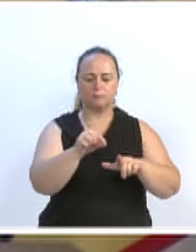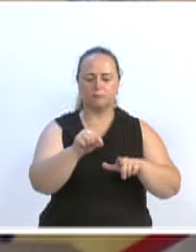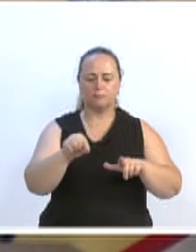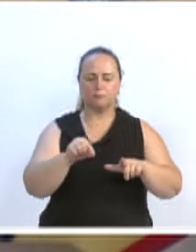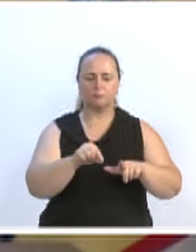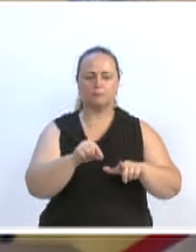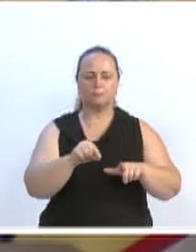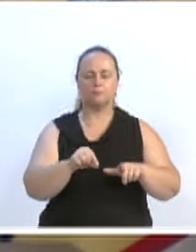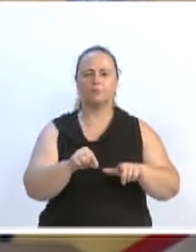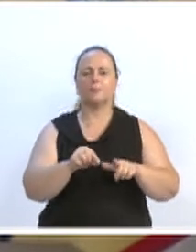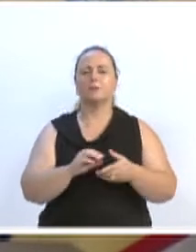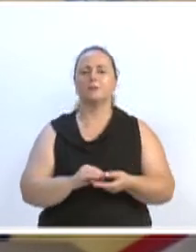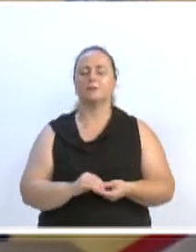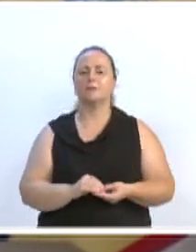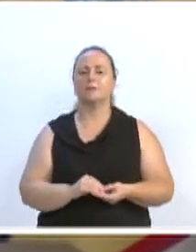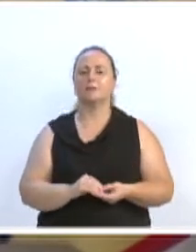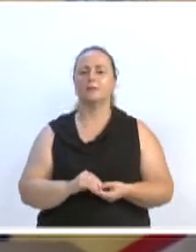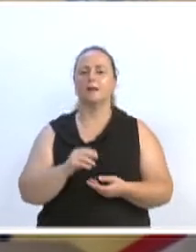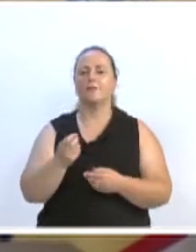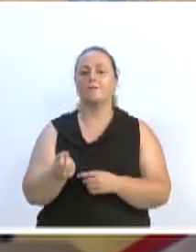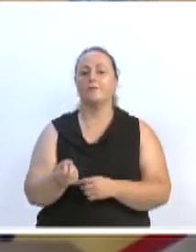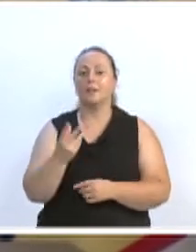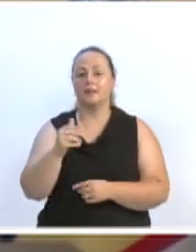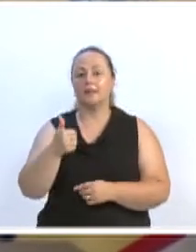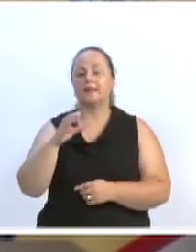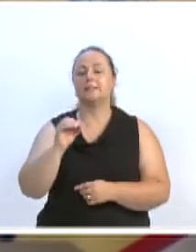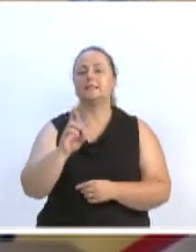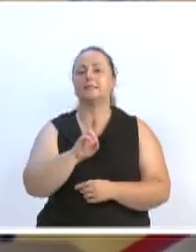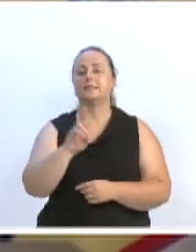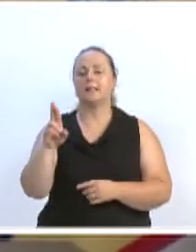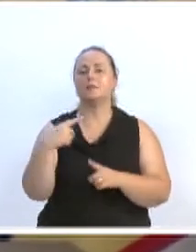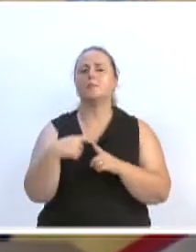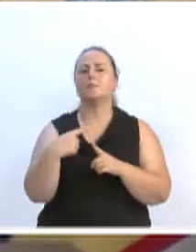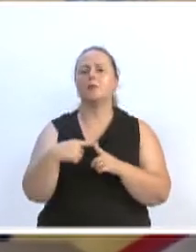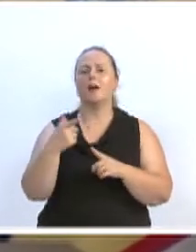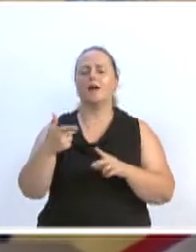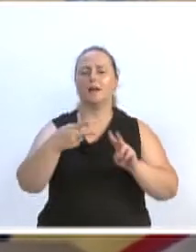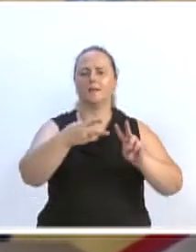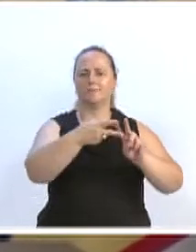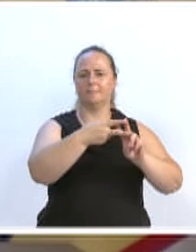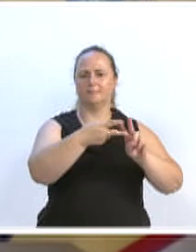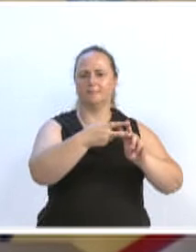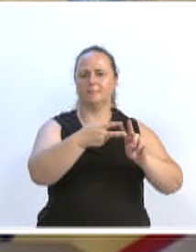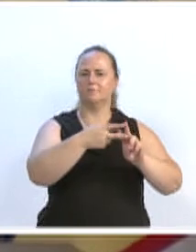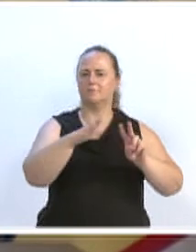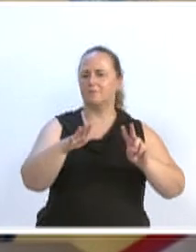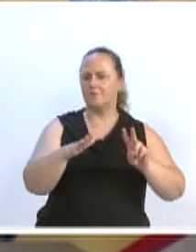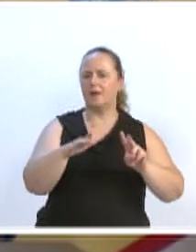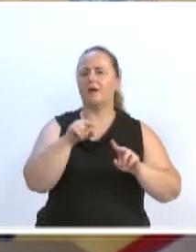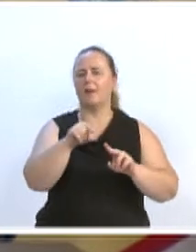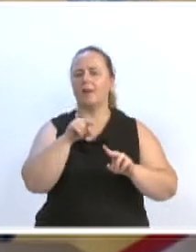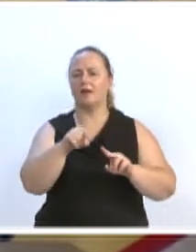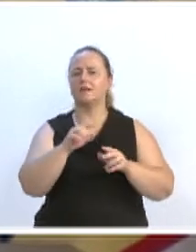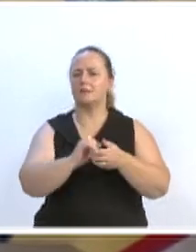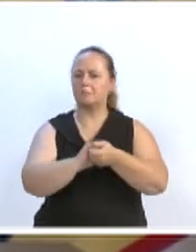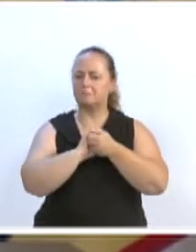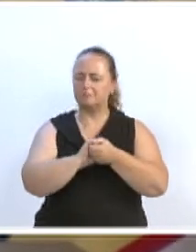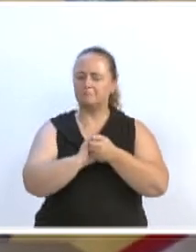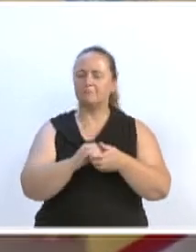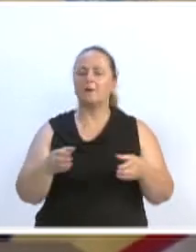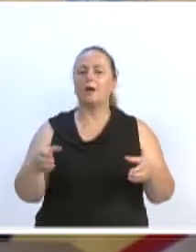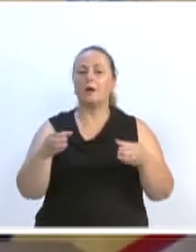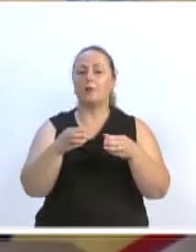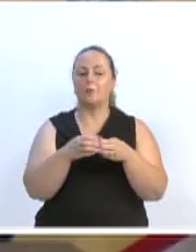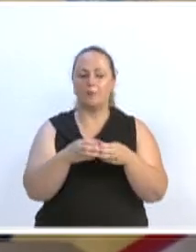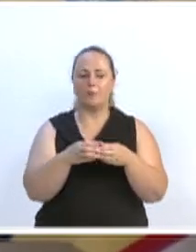19 horas isso aí é para fazer a recuperação do vasto verde parabéns à diretoria que ter essa ideia parabéns a todos - e